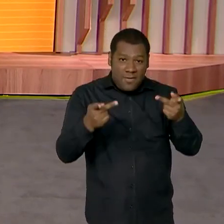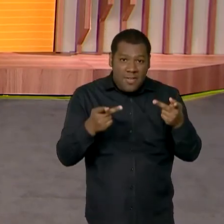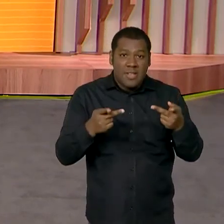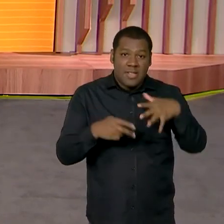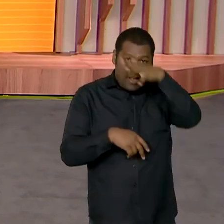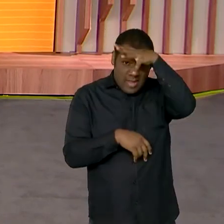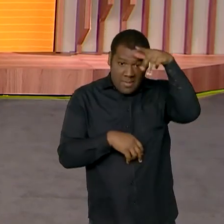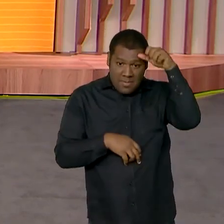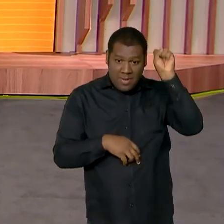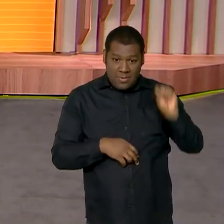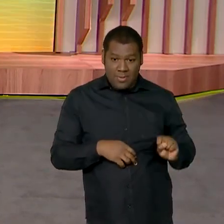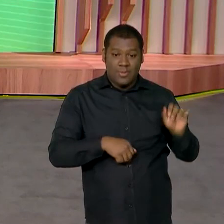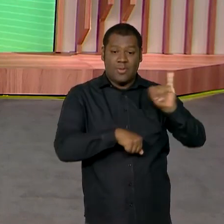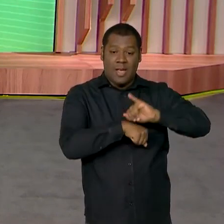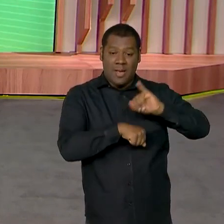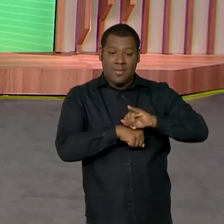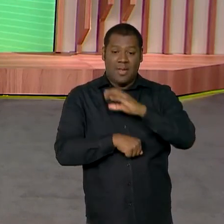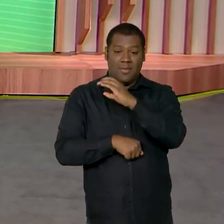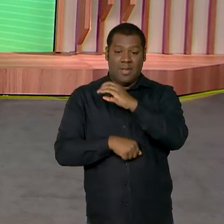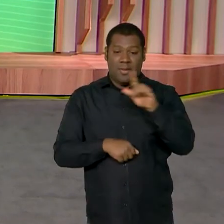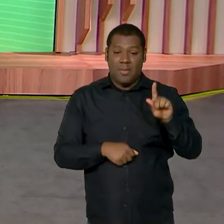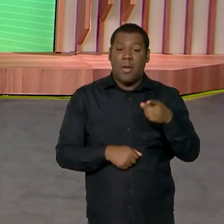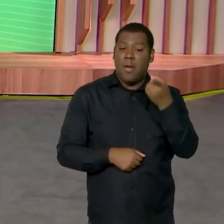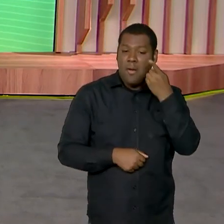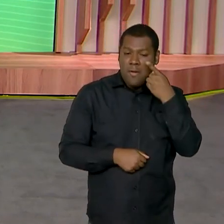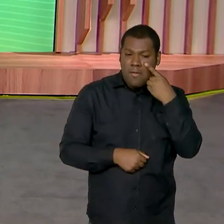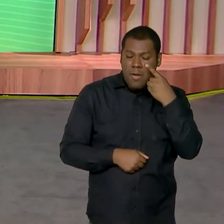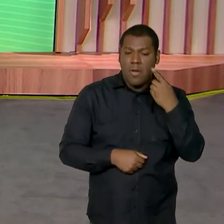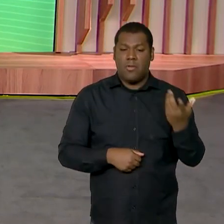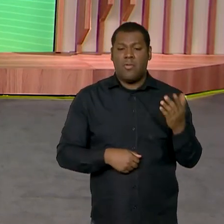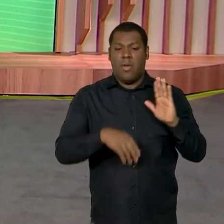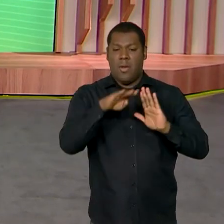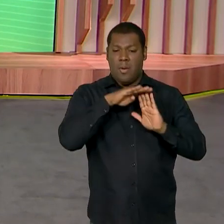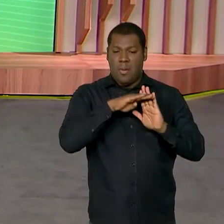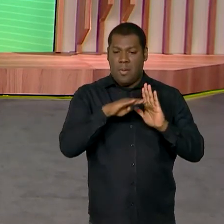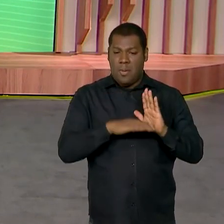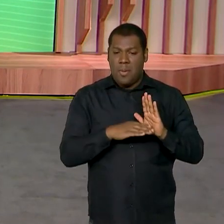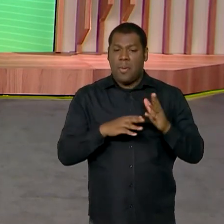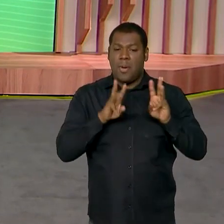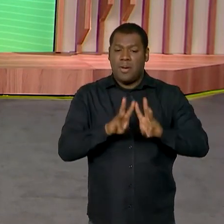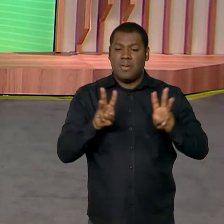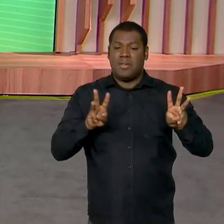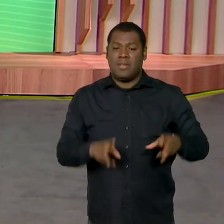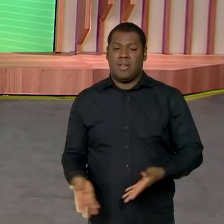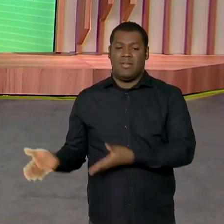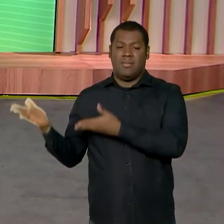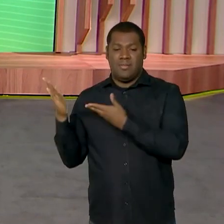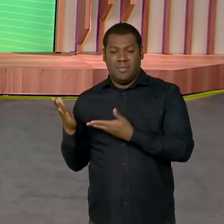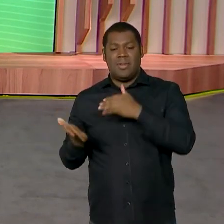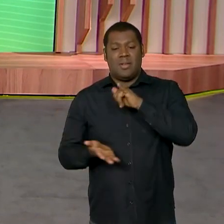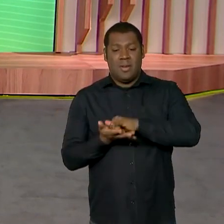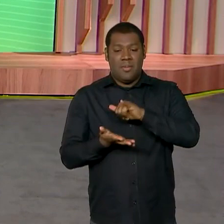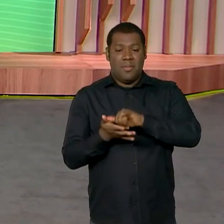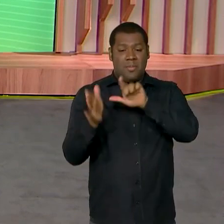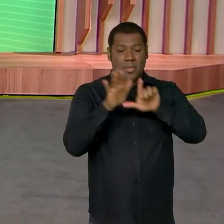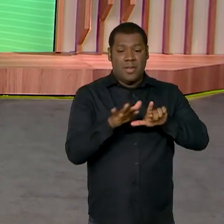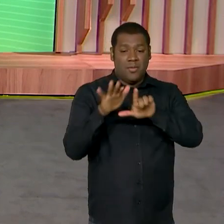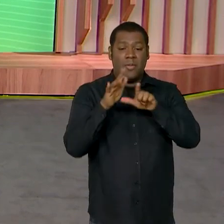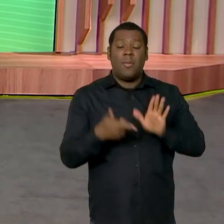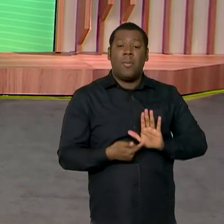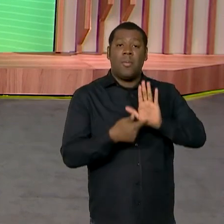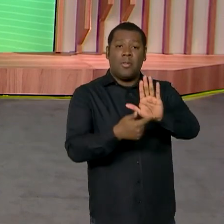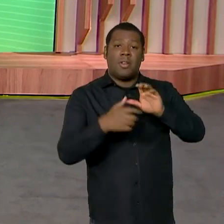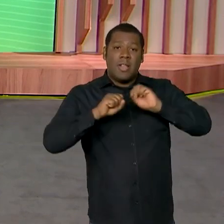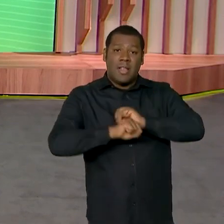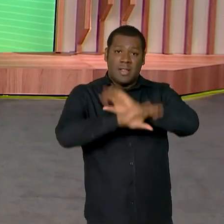Grosso do Sul, nós vamos dar uma olhada nos dados disponíveis no Comunica BR, que é uma plataforma que mostra com transparência